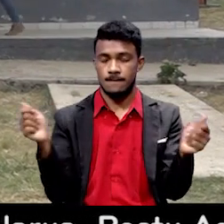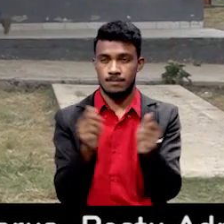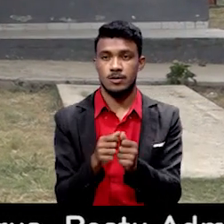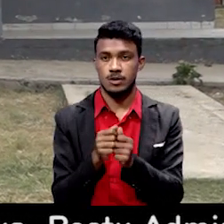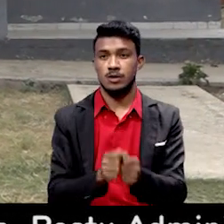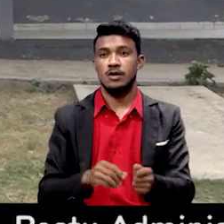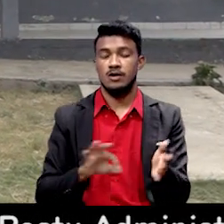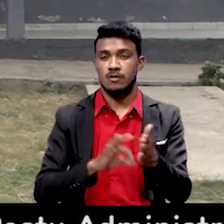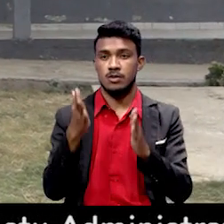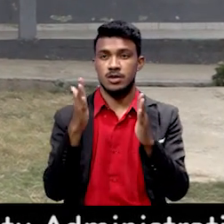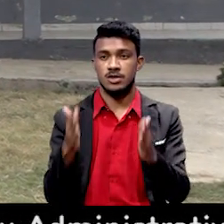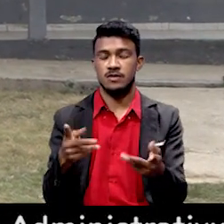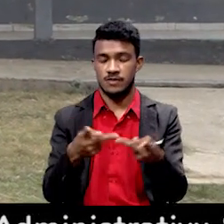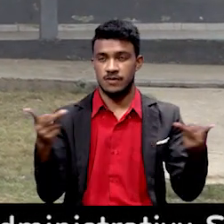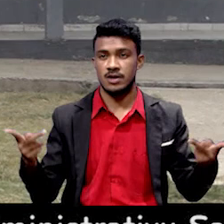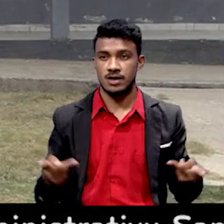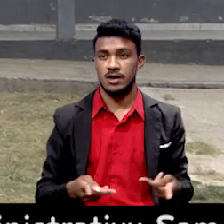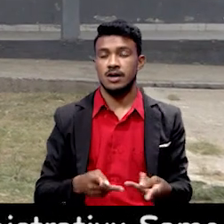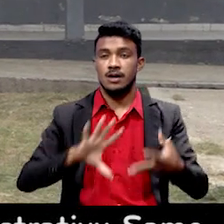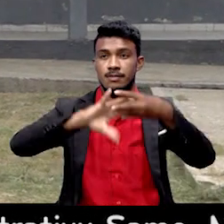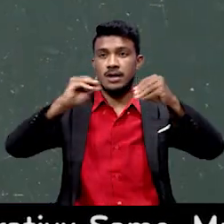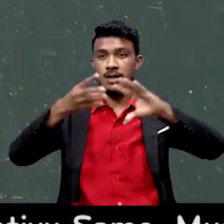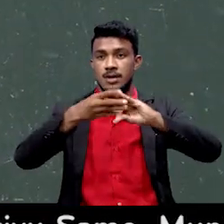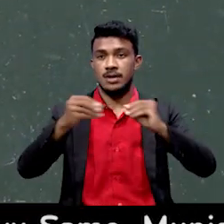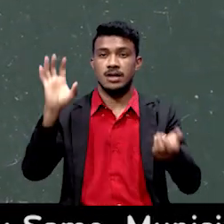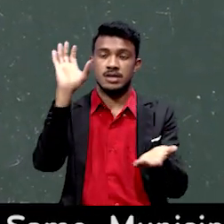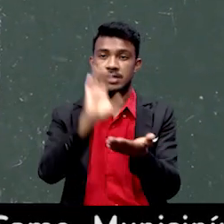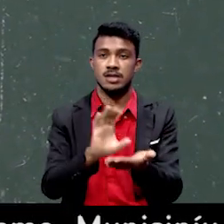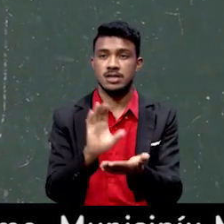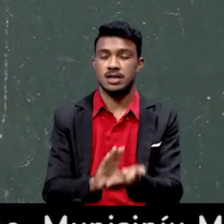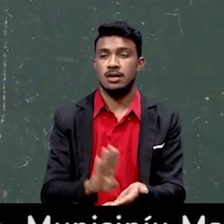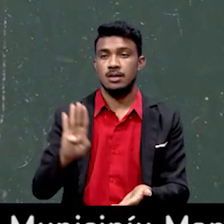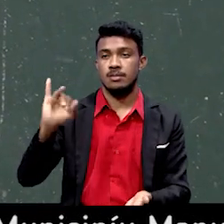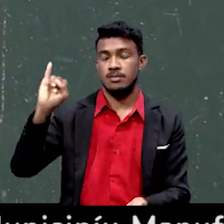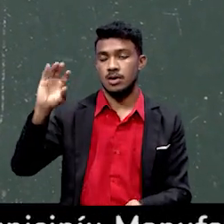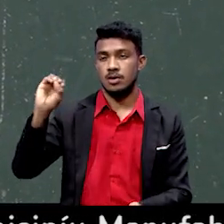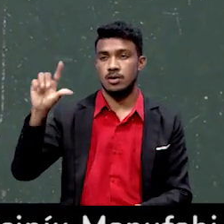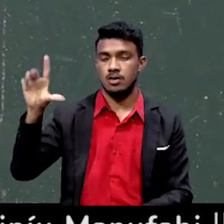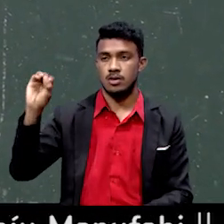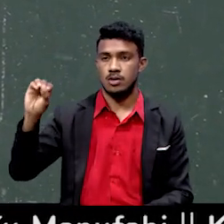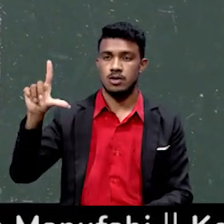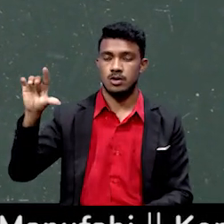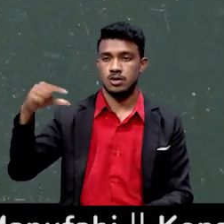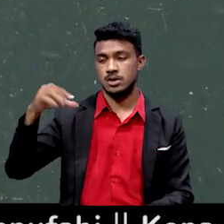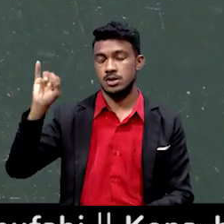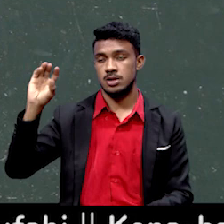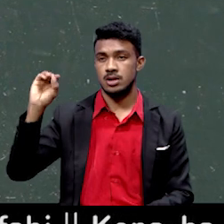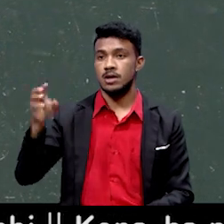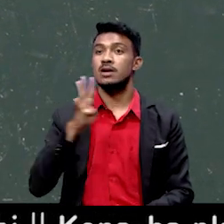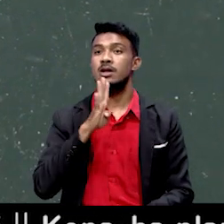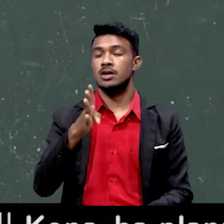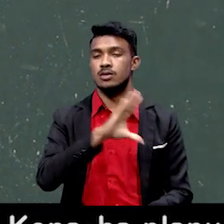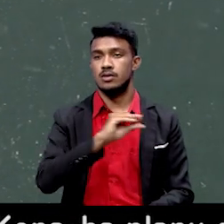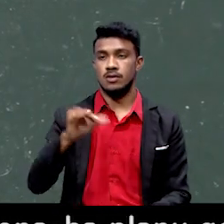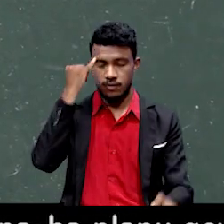nebe professor Siratuir Hanesang Matemática, Ciência, Biologia, História, Língua no Informática.